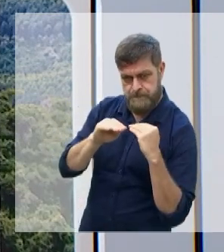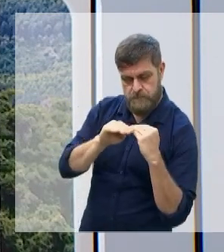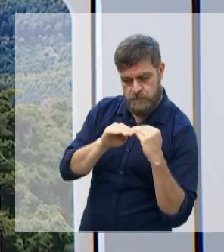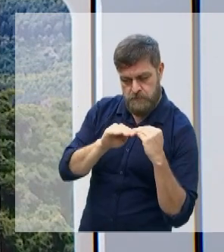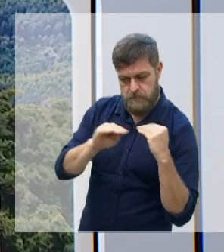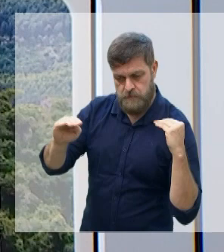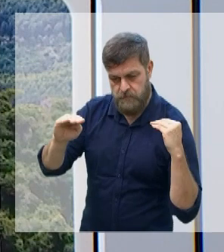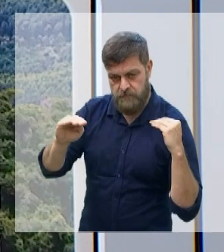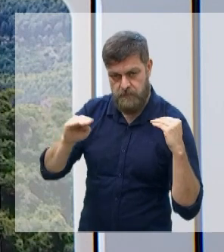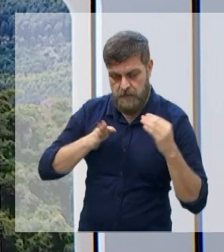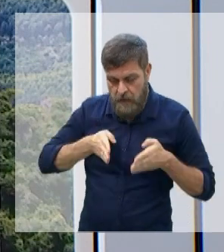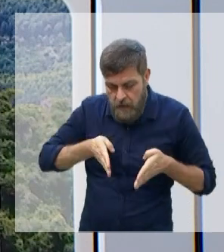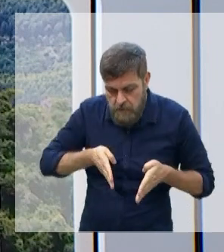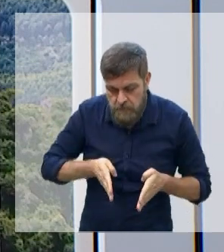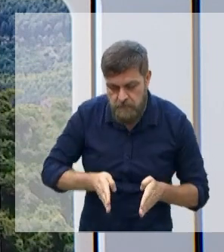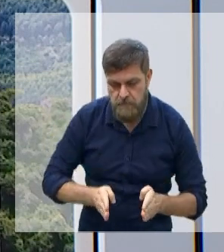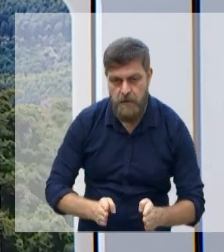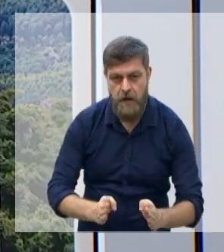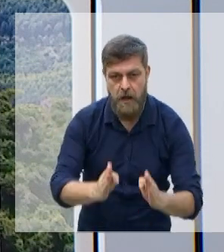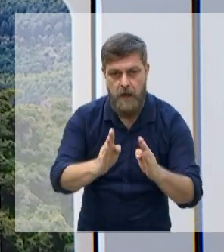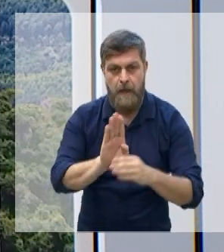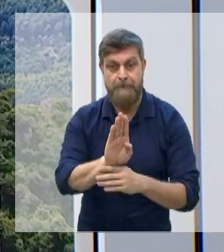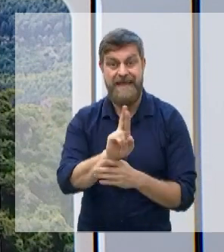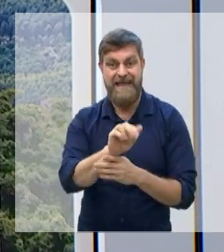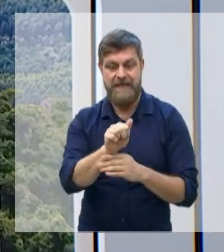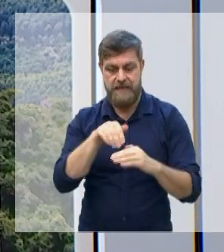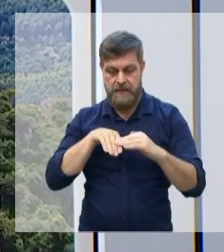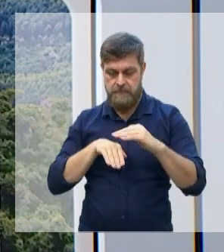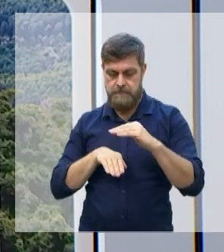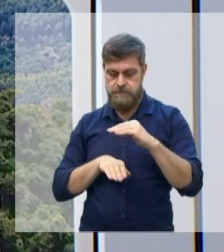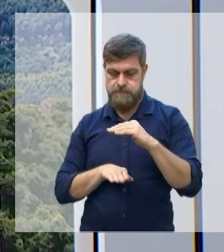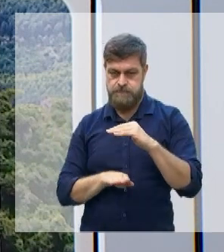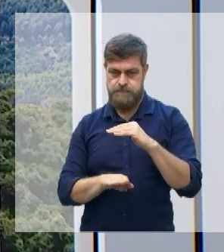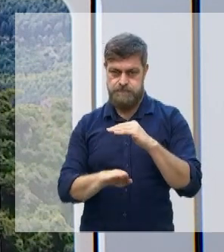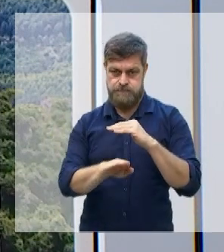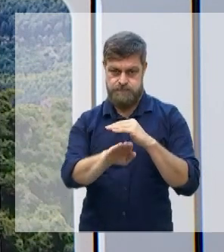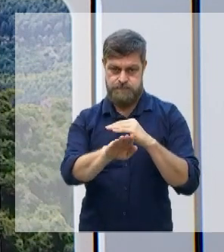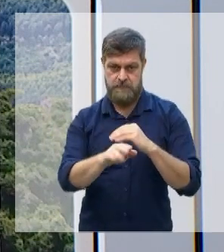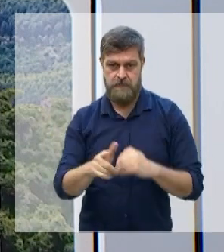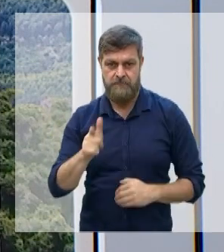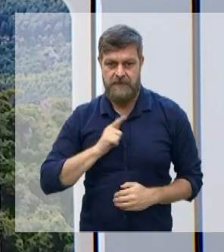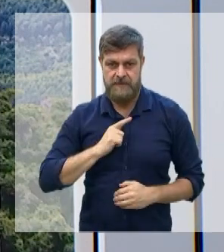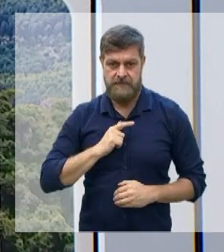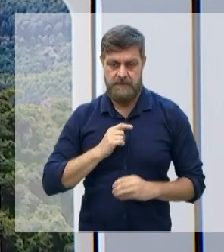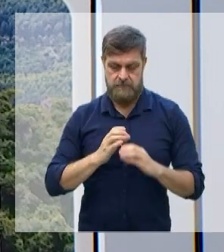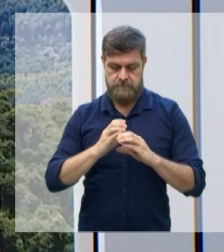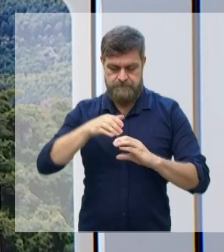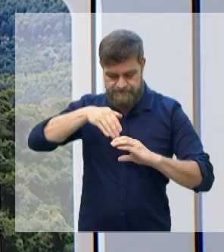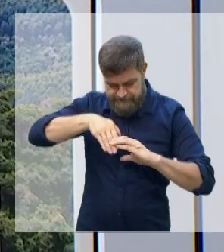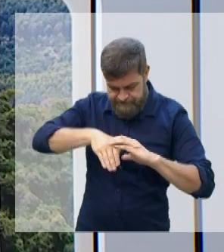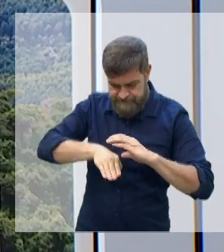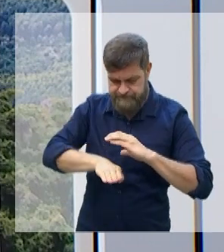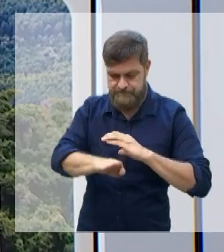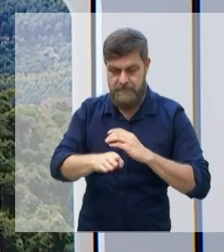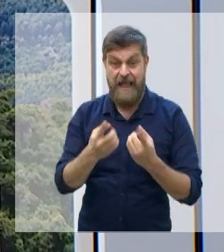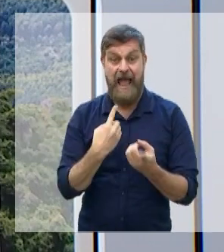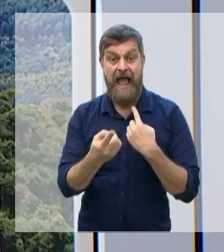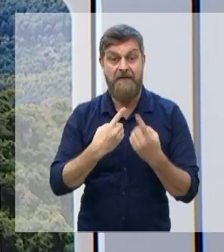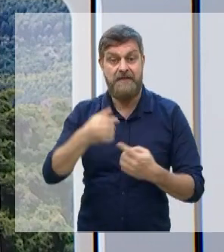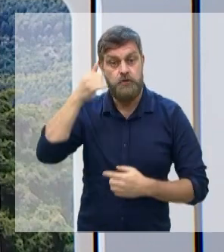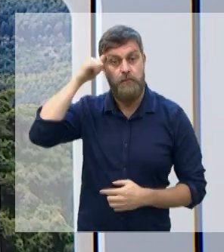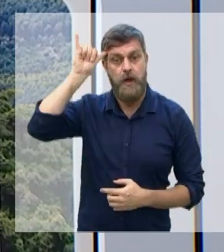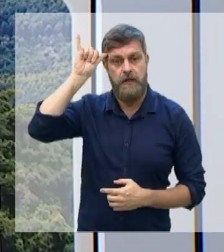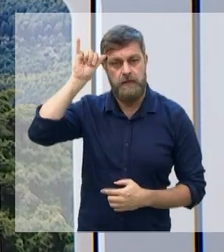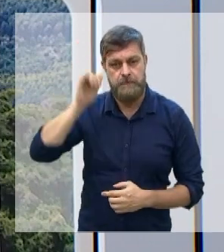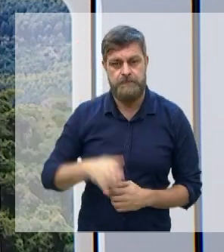o corredor brt vai passar por baixo chu de se deslocar ao nível então vai ter um afundamento a líder de um golpe mas